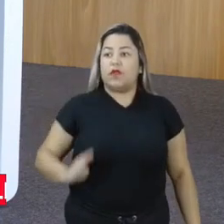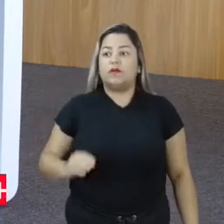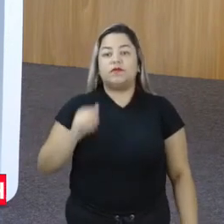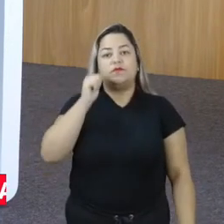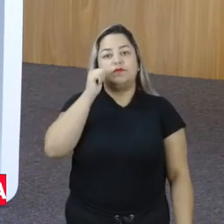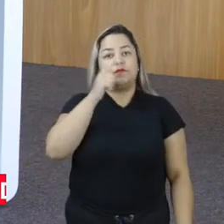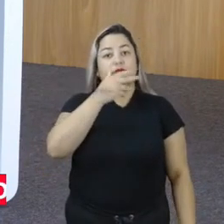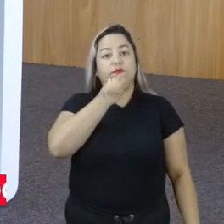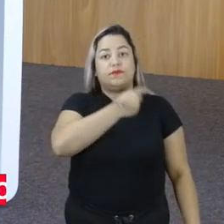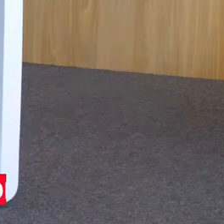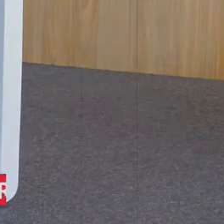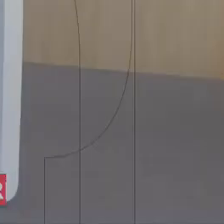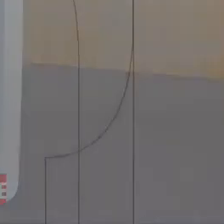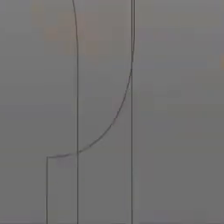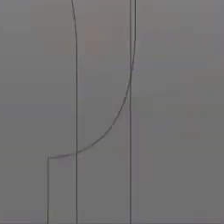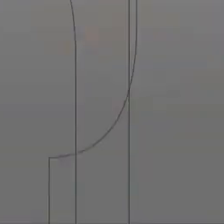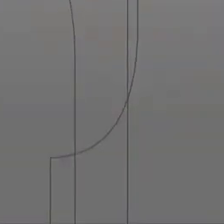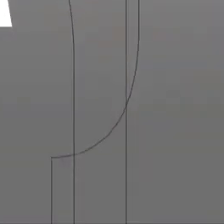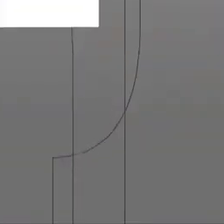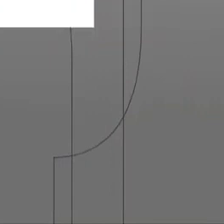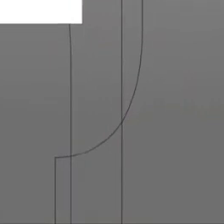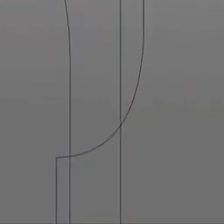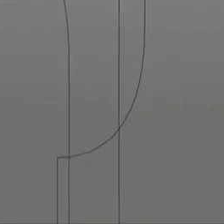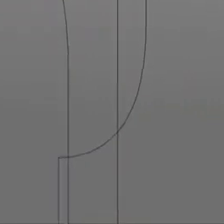do Brasil no G20.